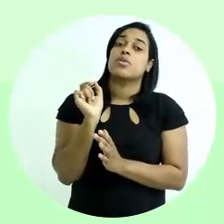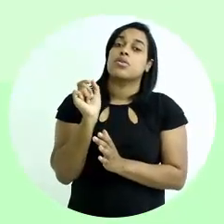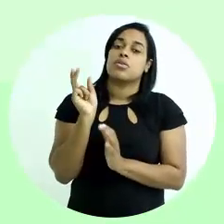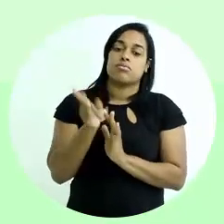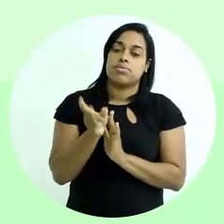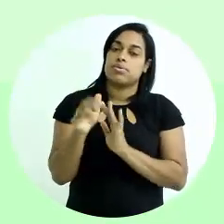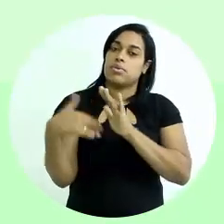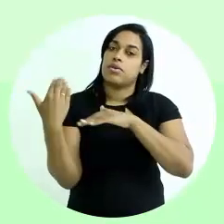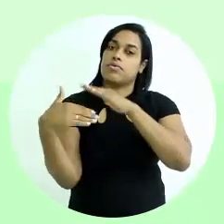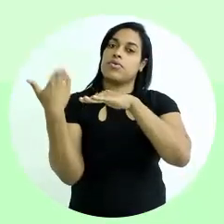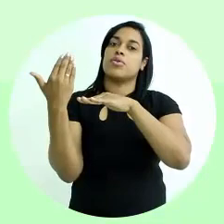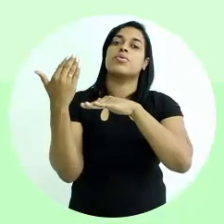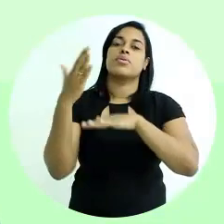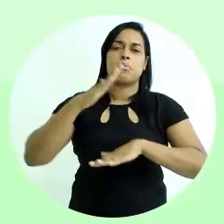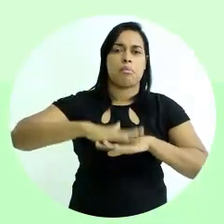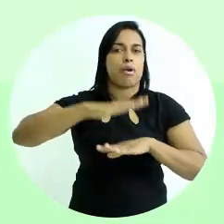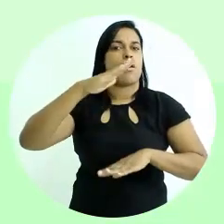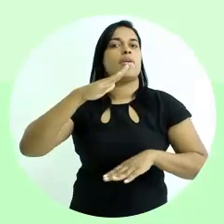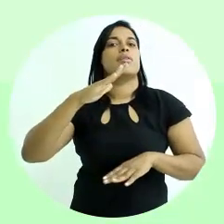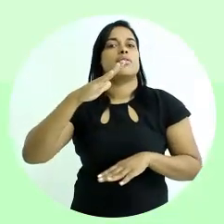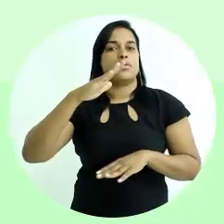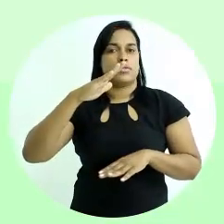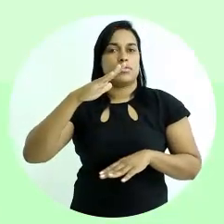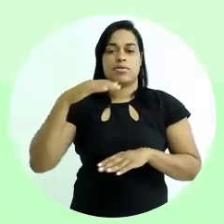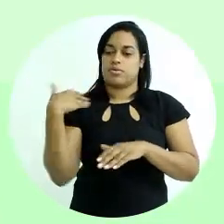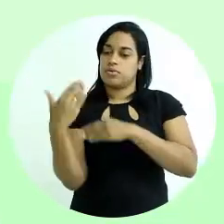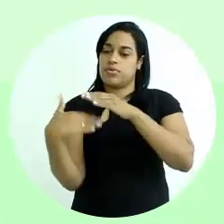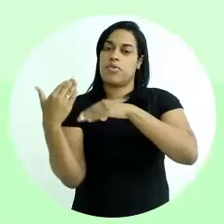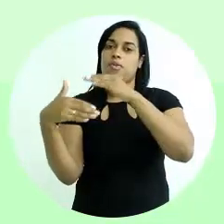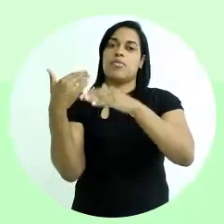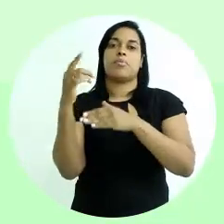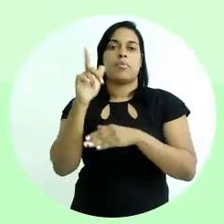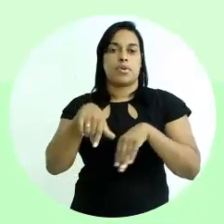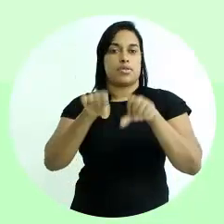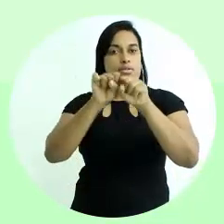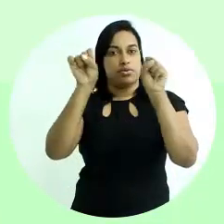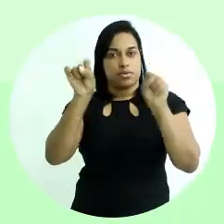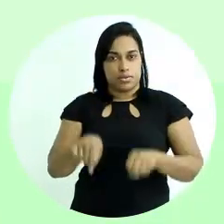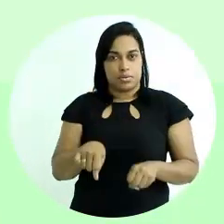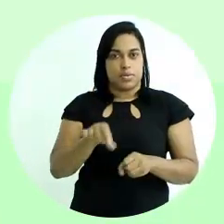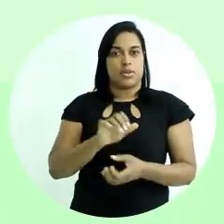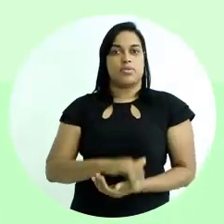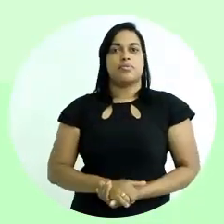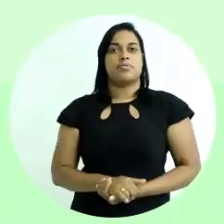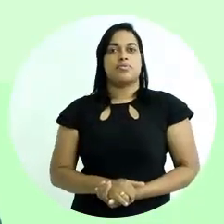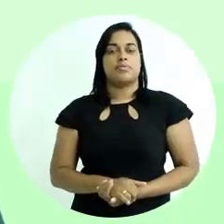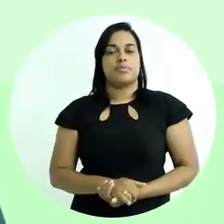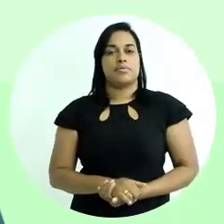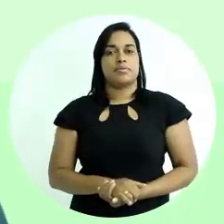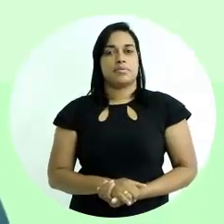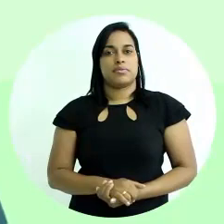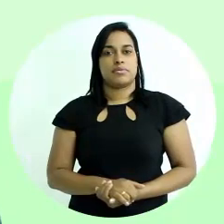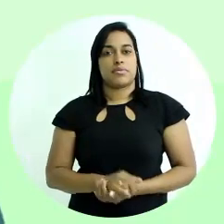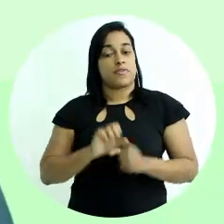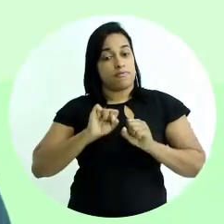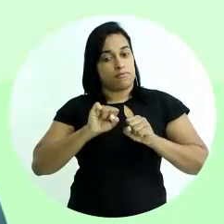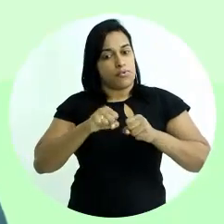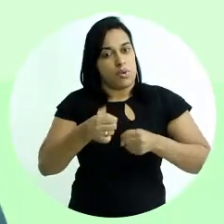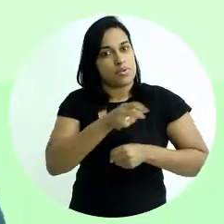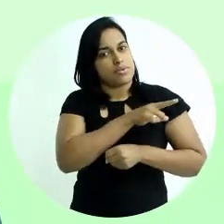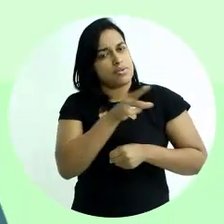estamos ainda é evoluindo mais no desenvolvimento de sistema gente